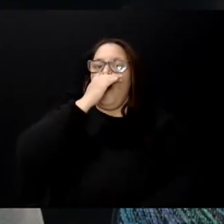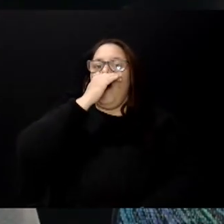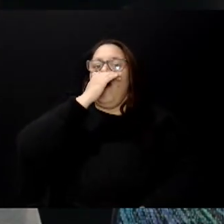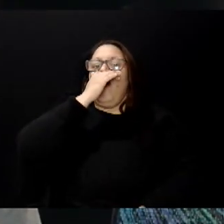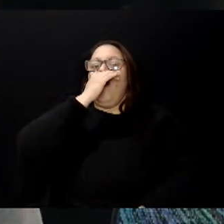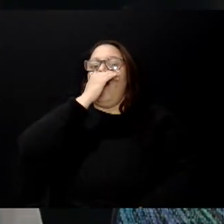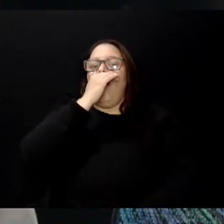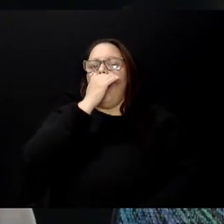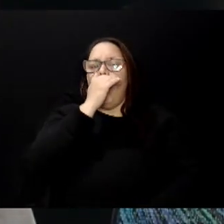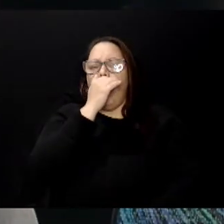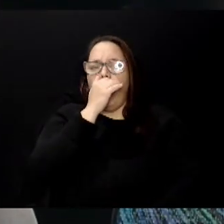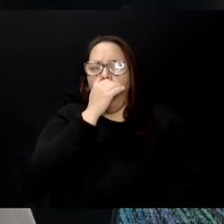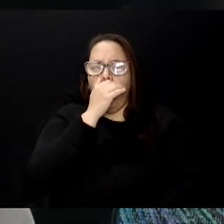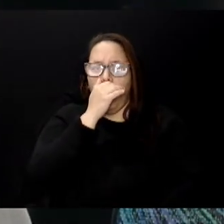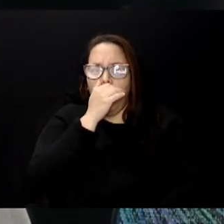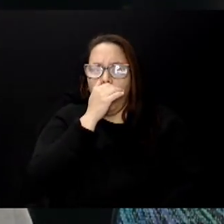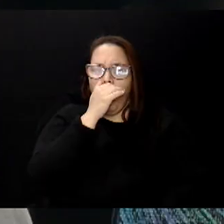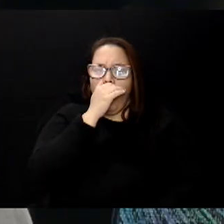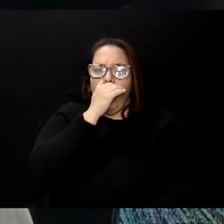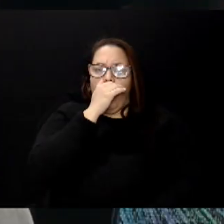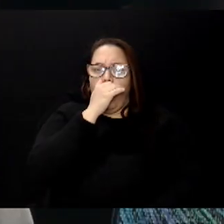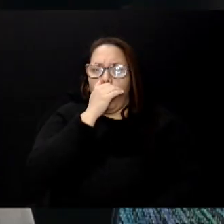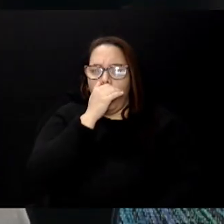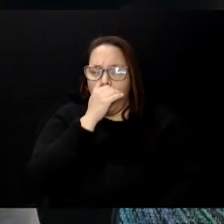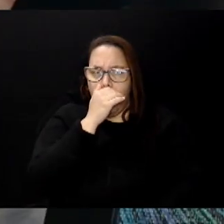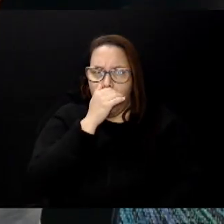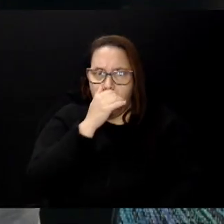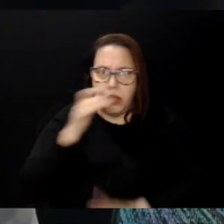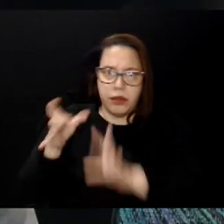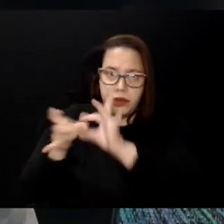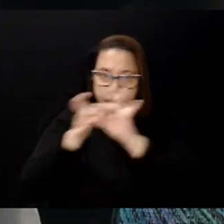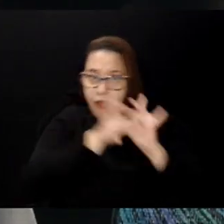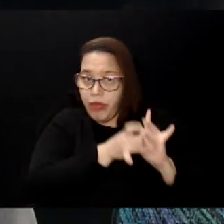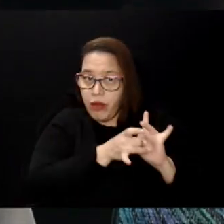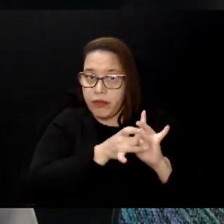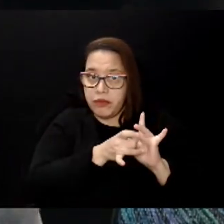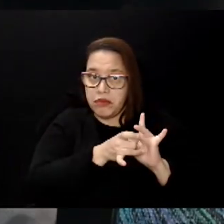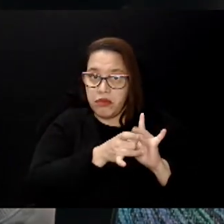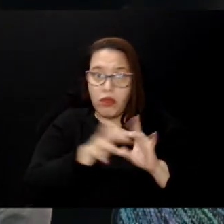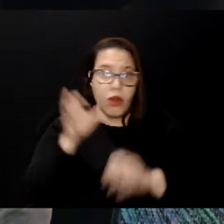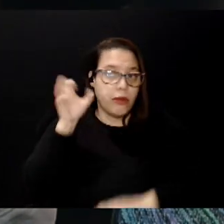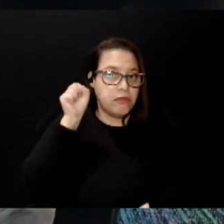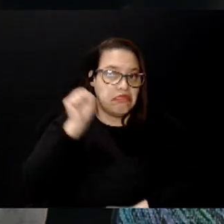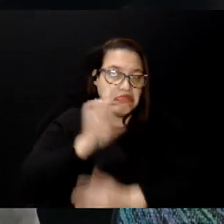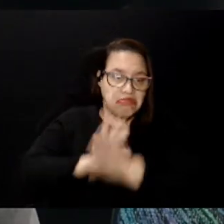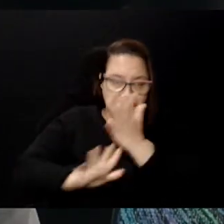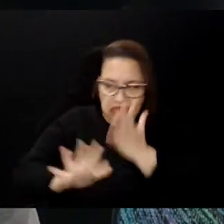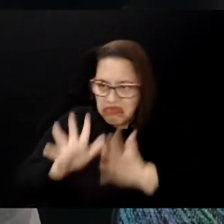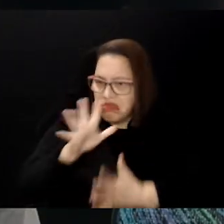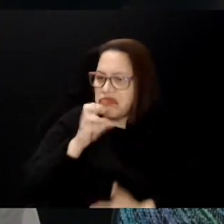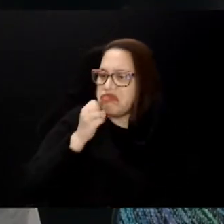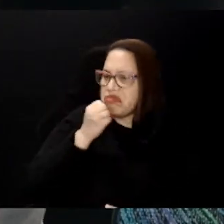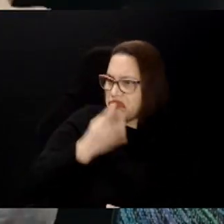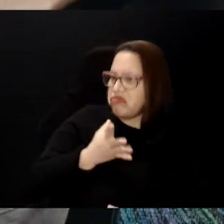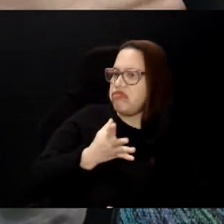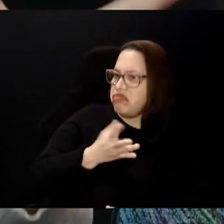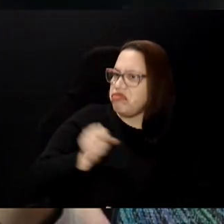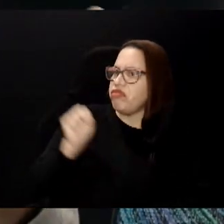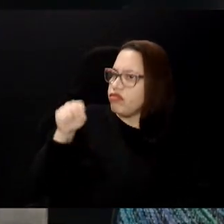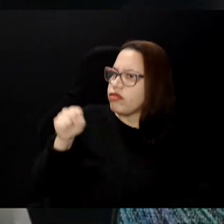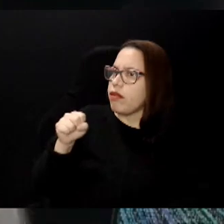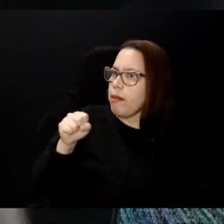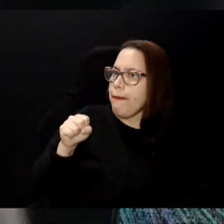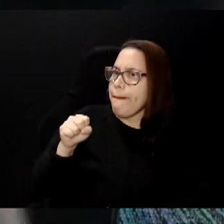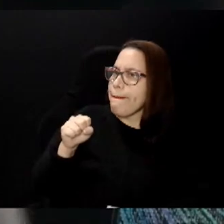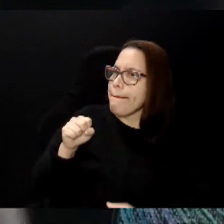empresarial. Quando eu estou tomando uma decisão na Performa, eu posso ouvir todo mundo. E faço muito isso. Né? Ouço as